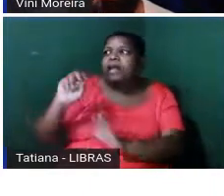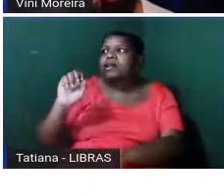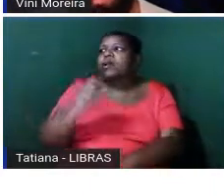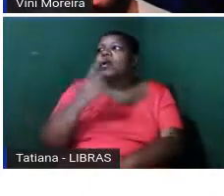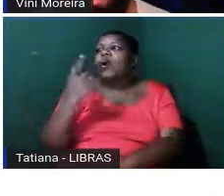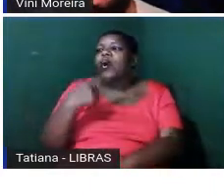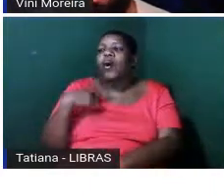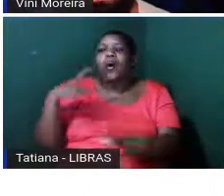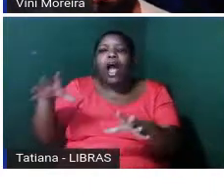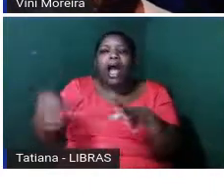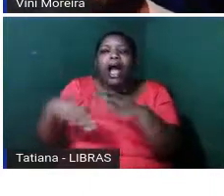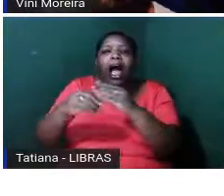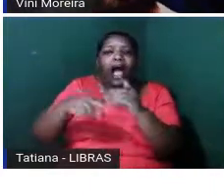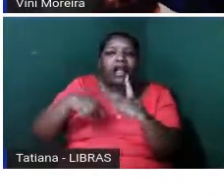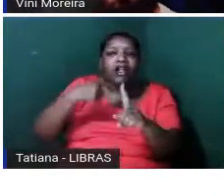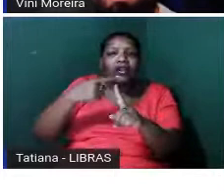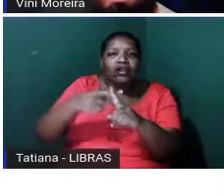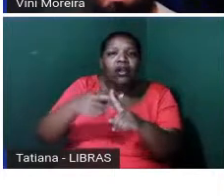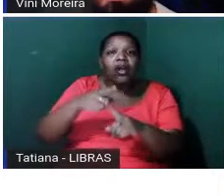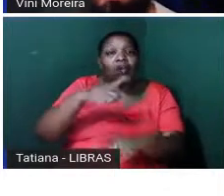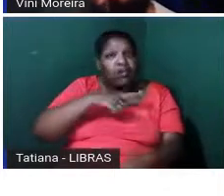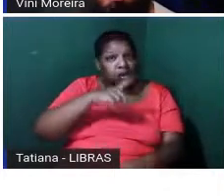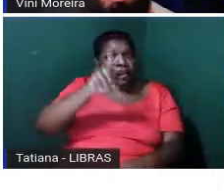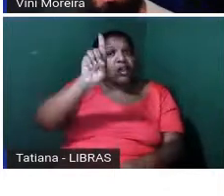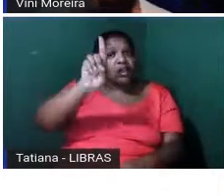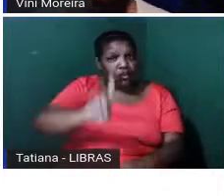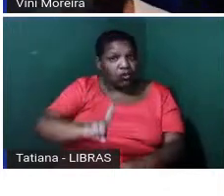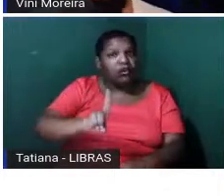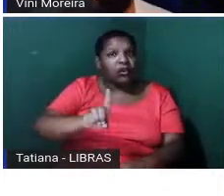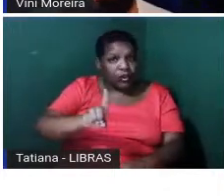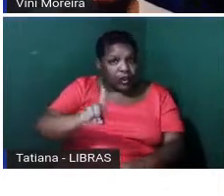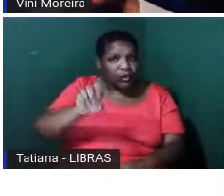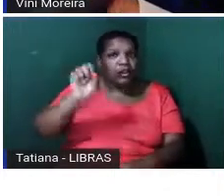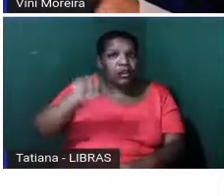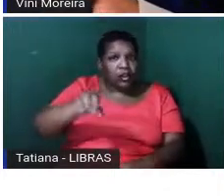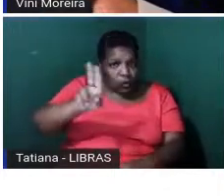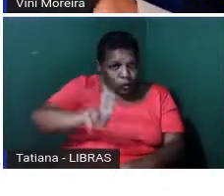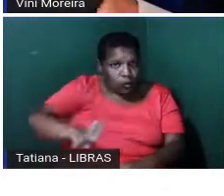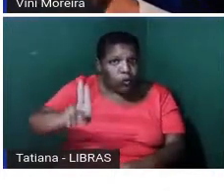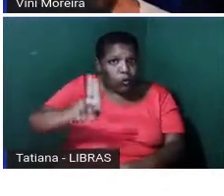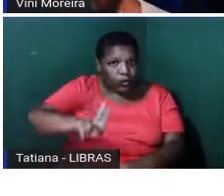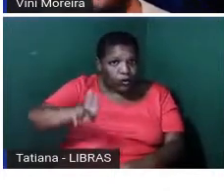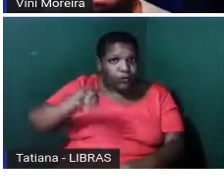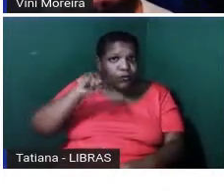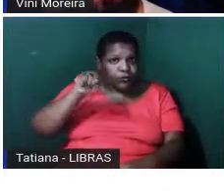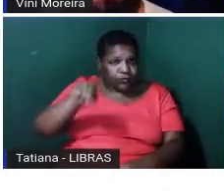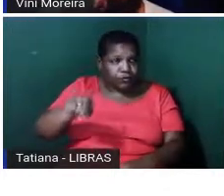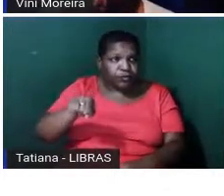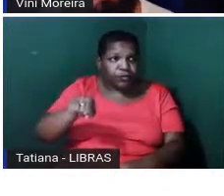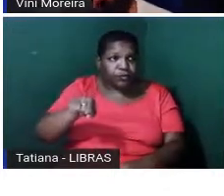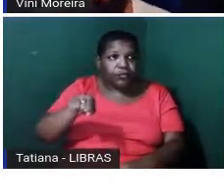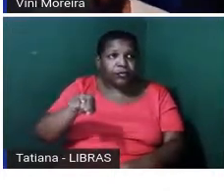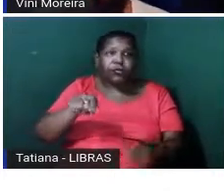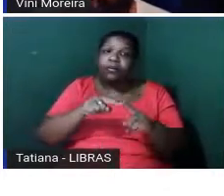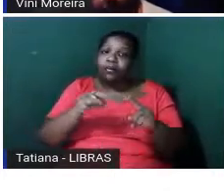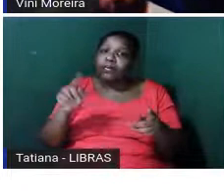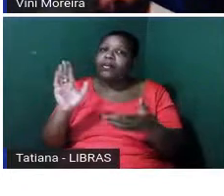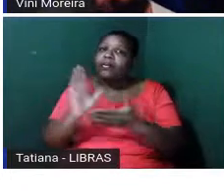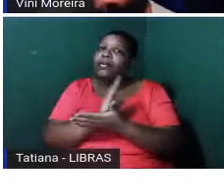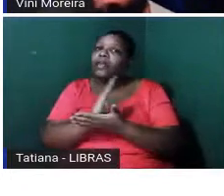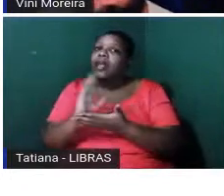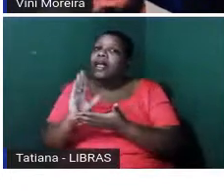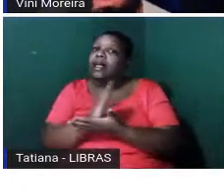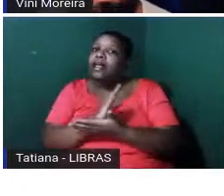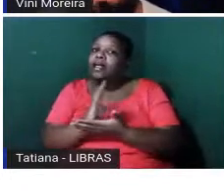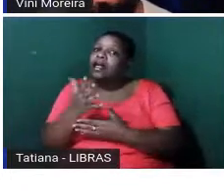adicionar alguma coisa você tem o direito de usar isso e às vezes